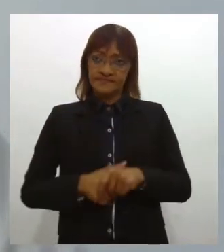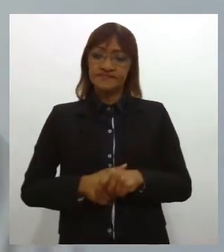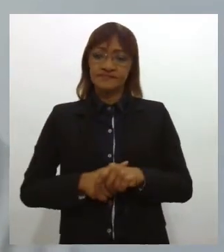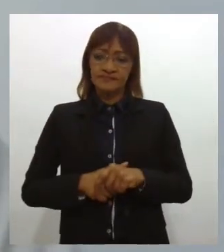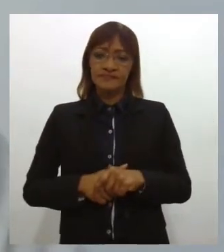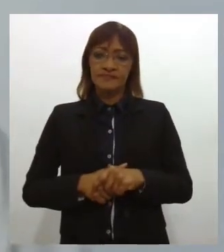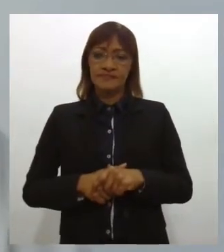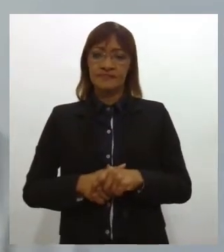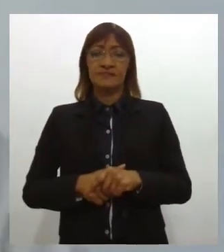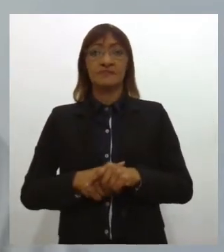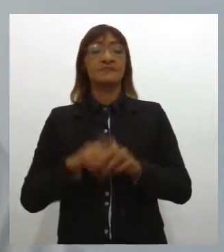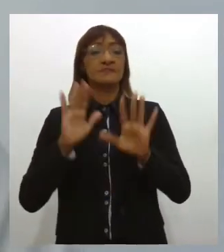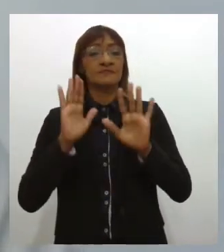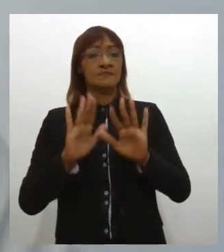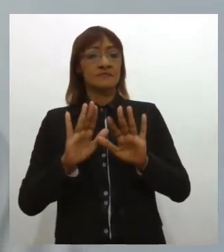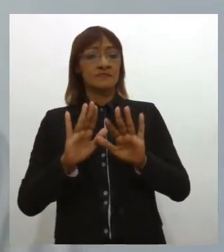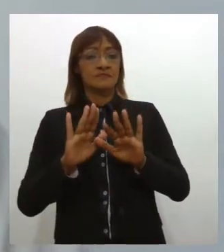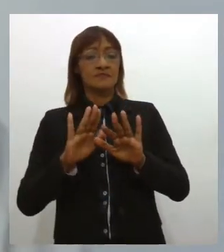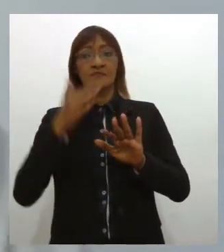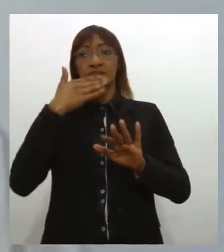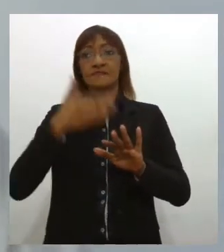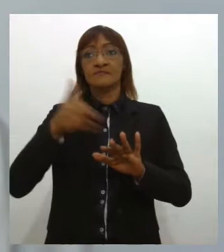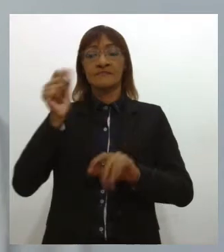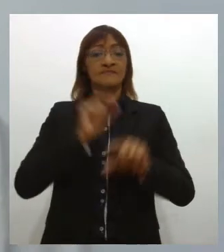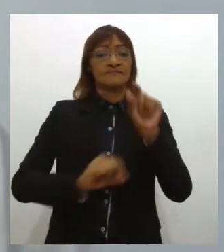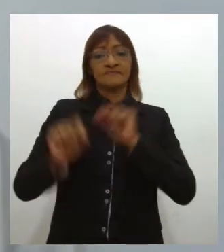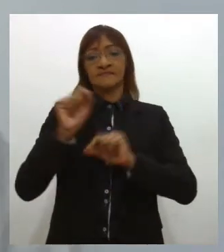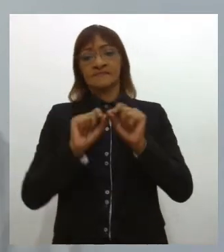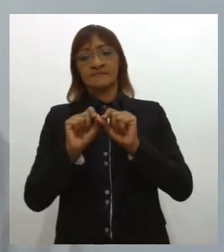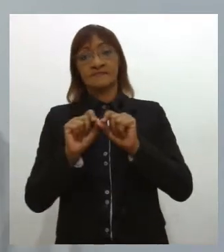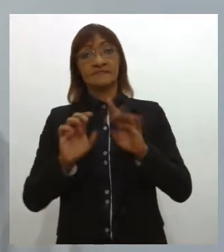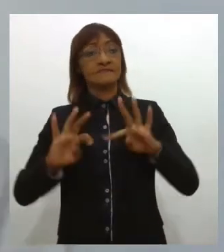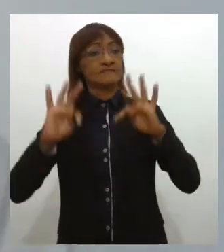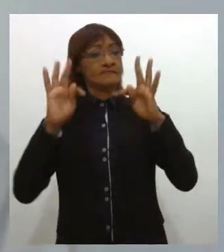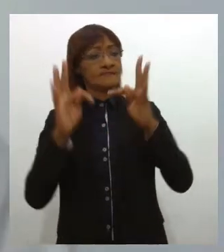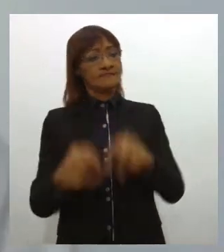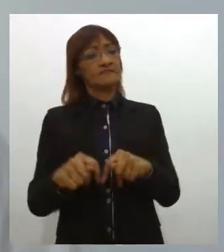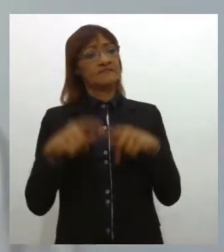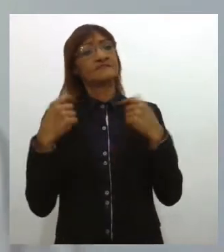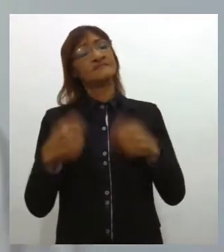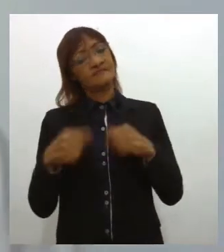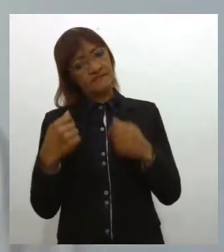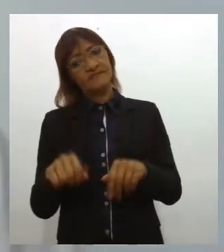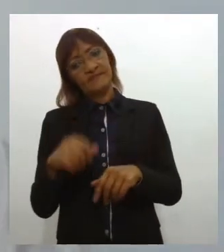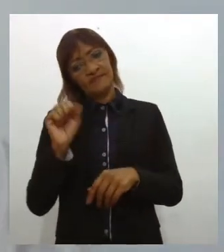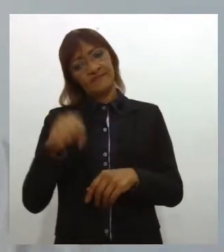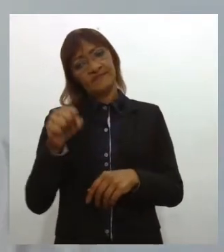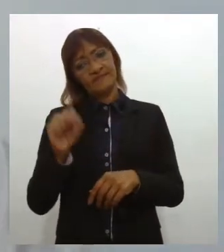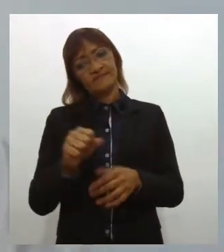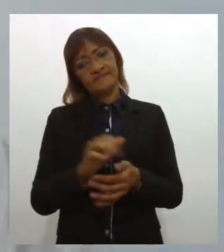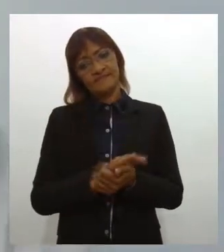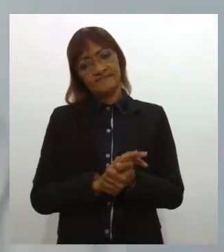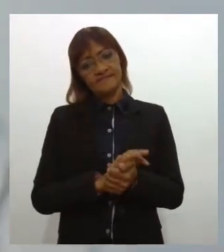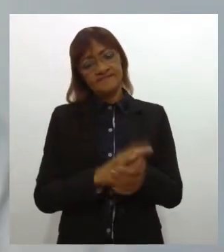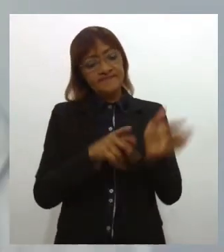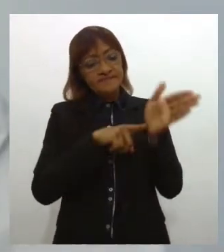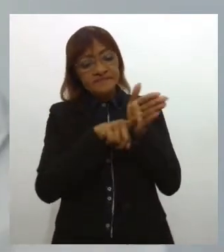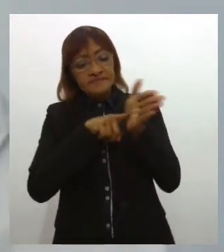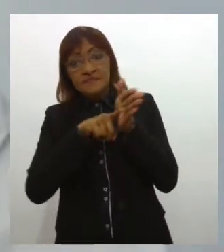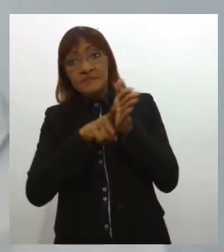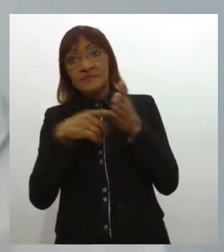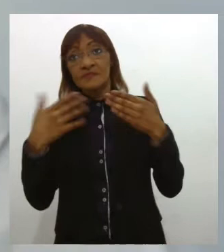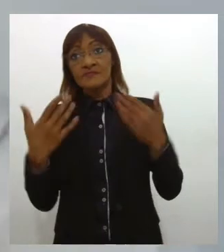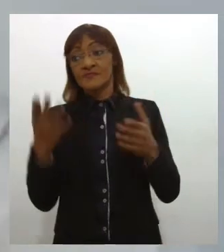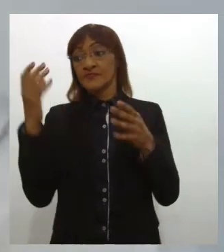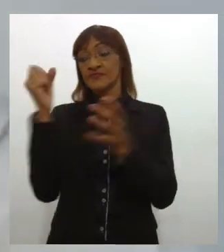novas informações de melhoria. Então, tudo isso nós precisamos de dados científicos para